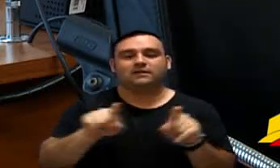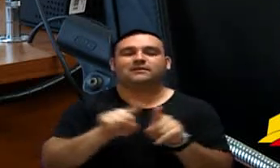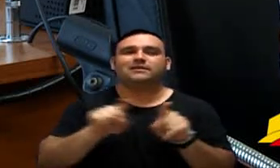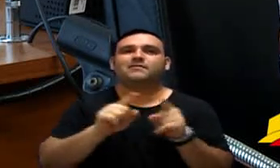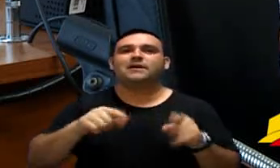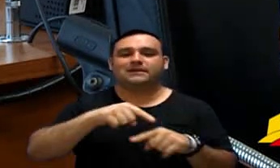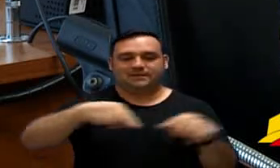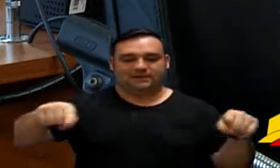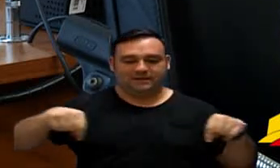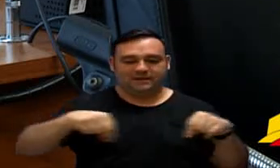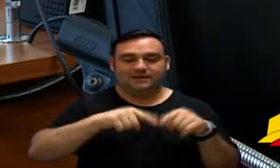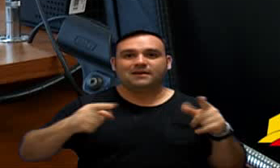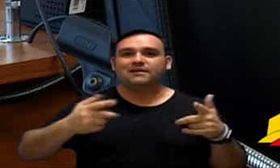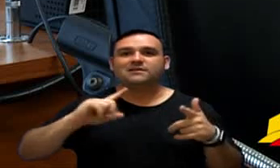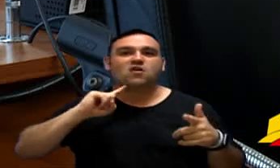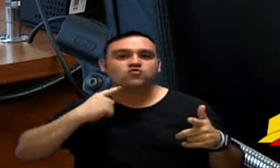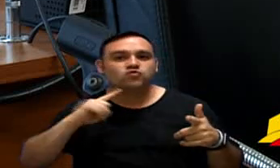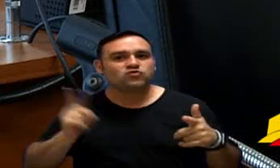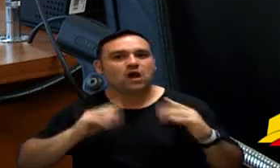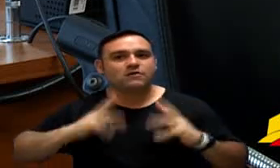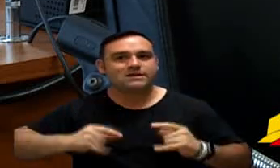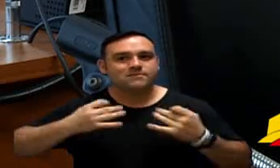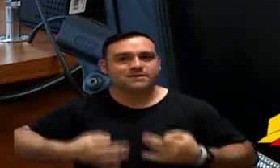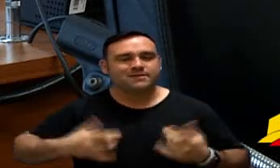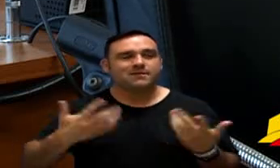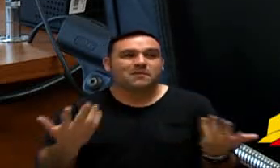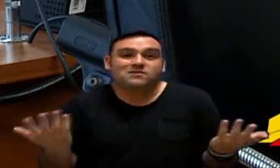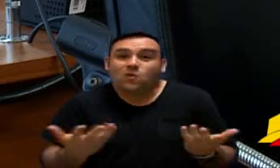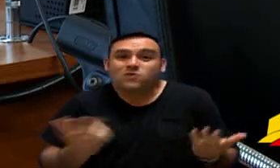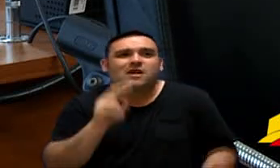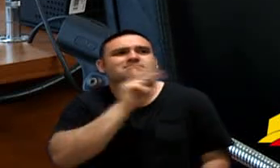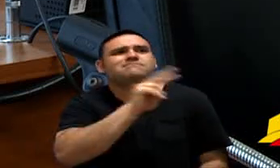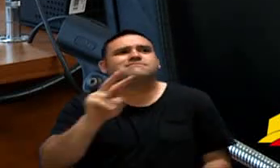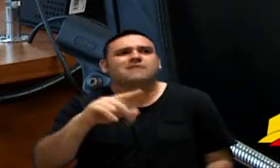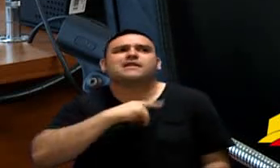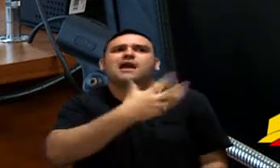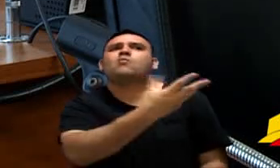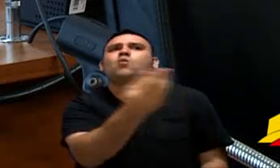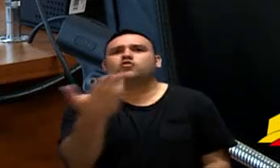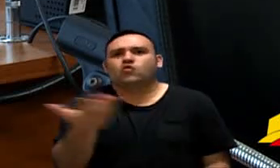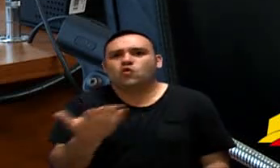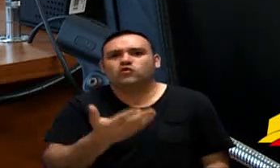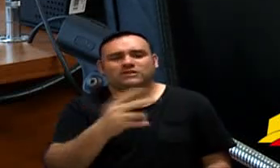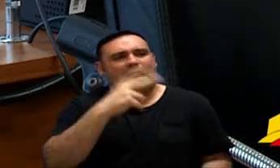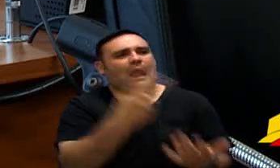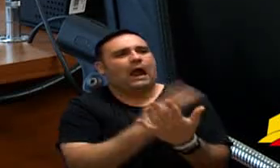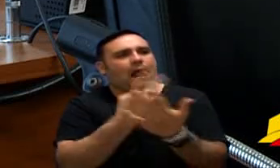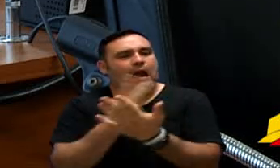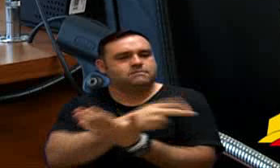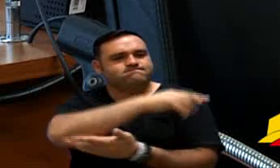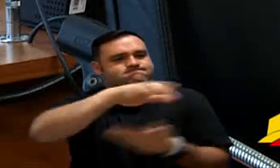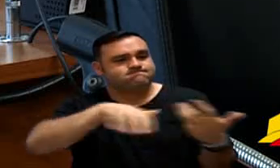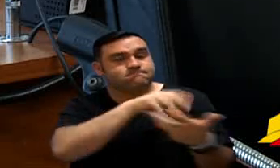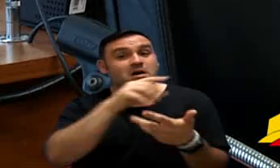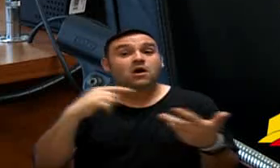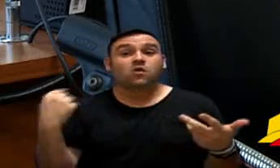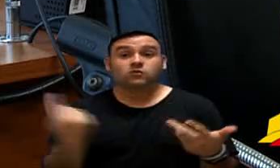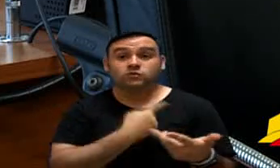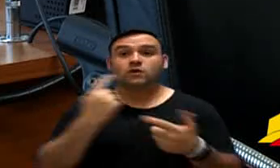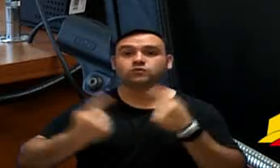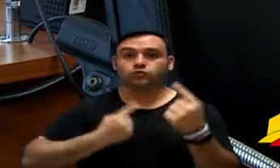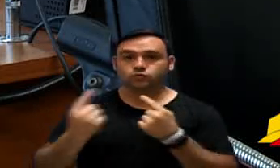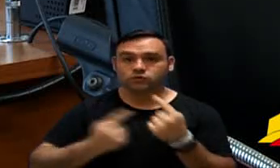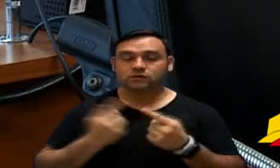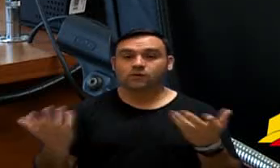tenham salas que não estejam mofadas. Infelizmente, isso está acontecendo hoje. E daí a gente traz essa